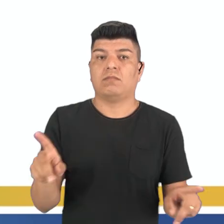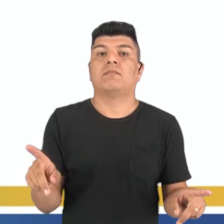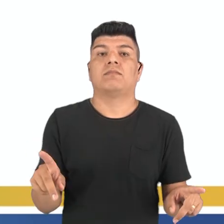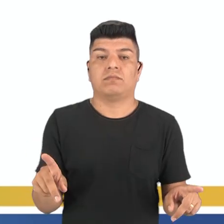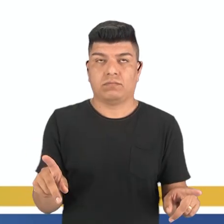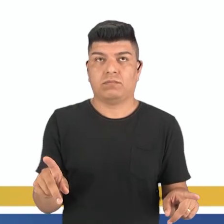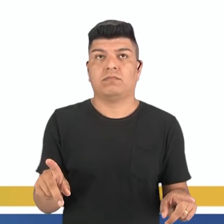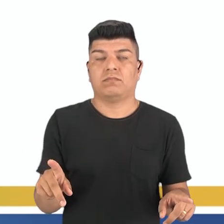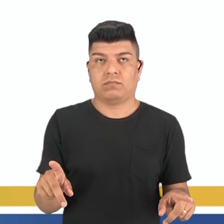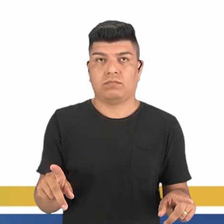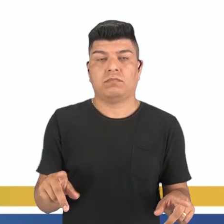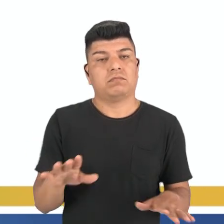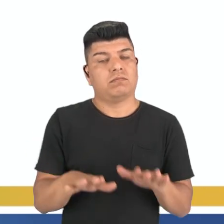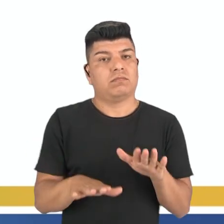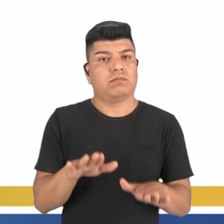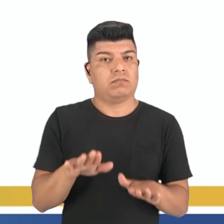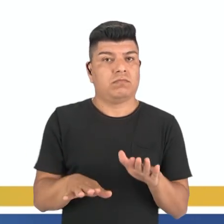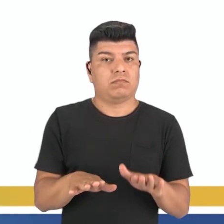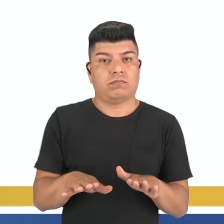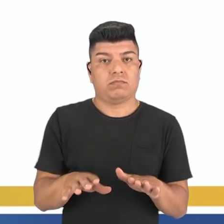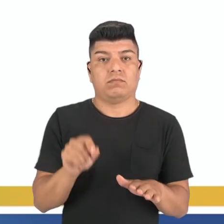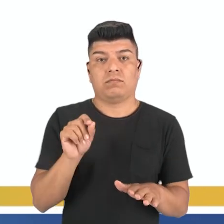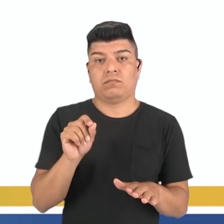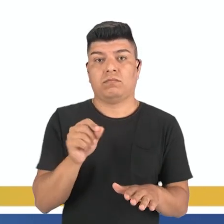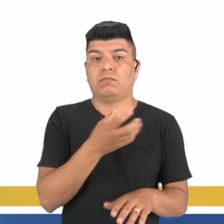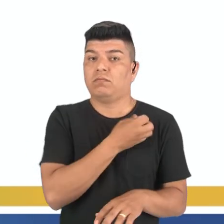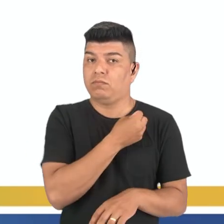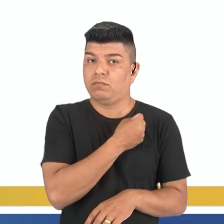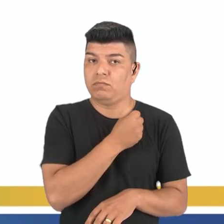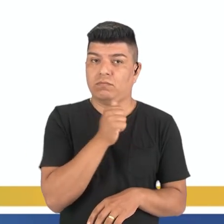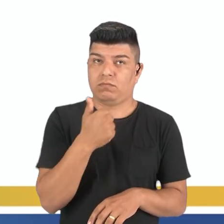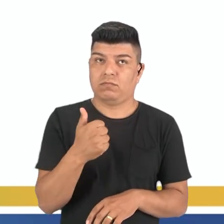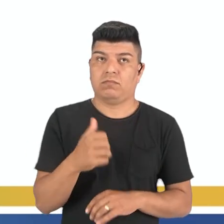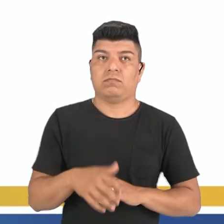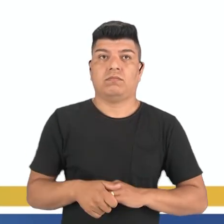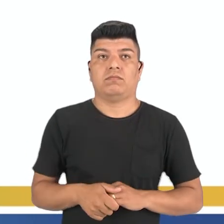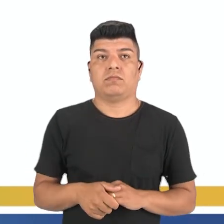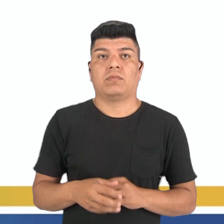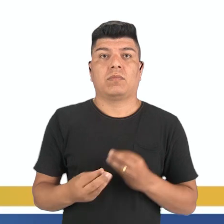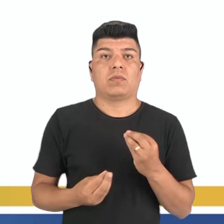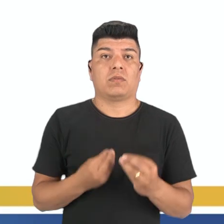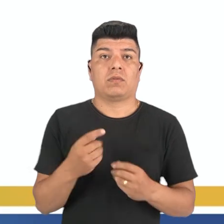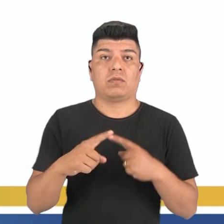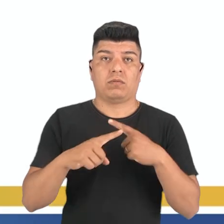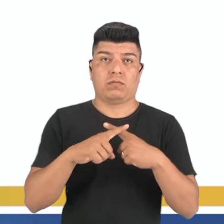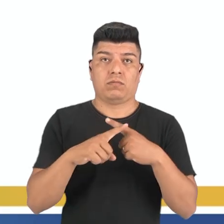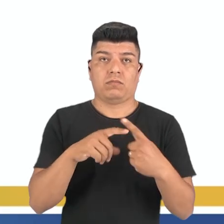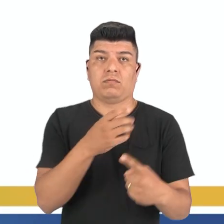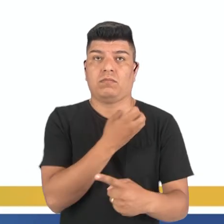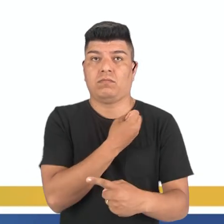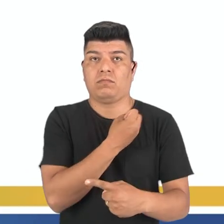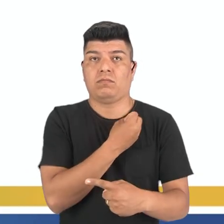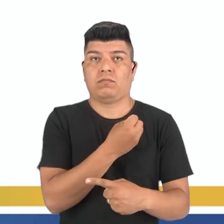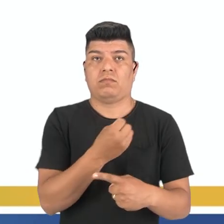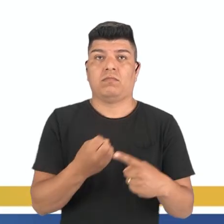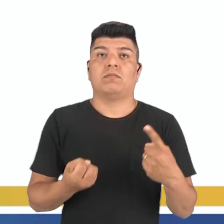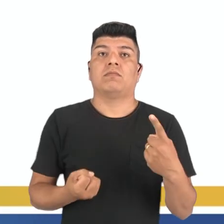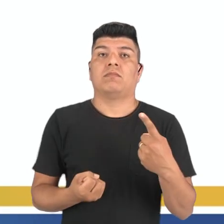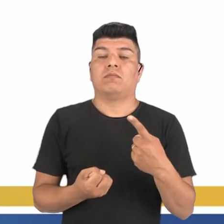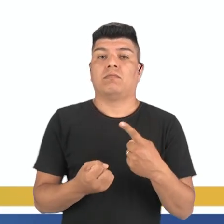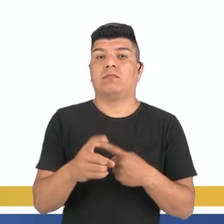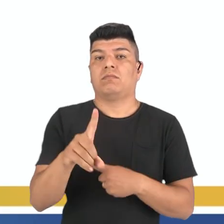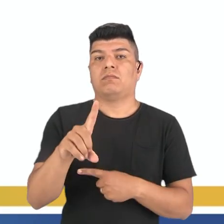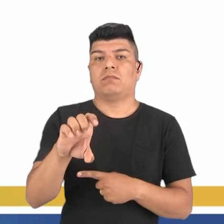diferente, né? Dependendo da ordem desse número, certo? Então, ó, e também nós vimos como multiplicar